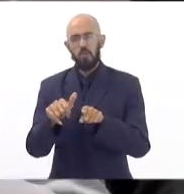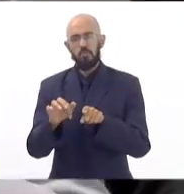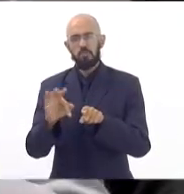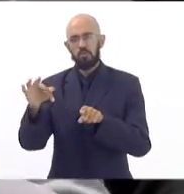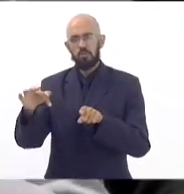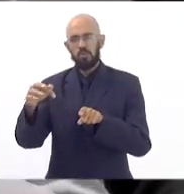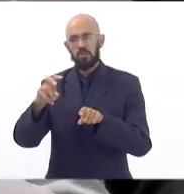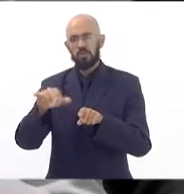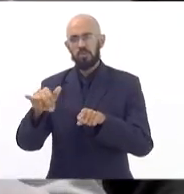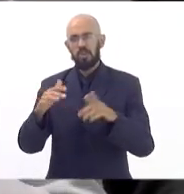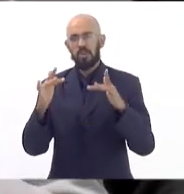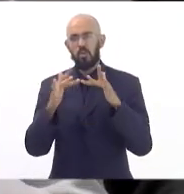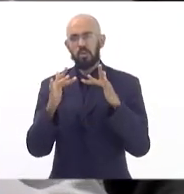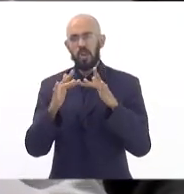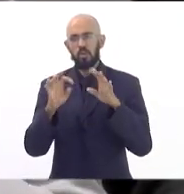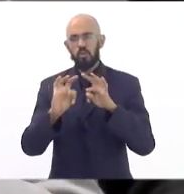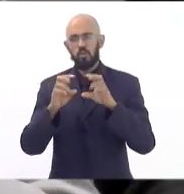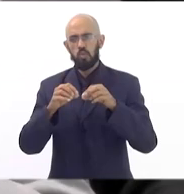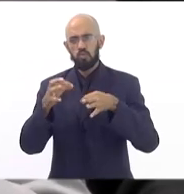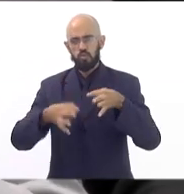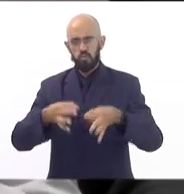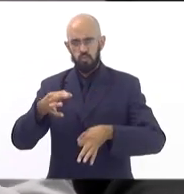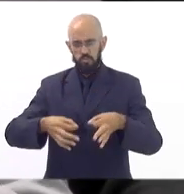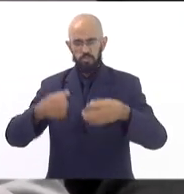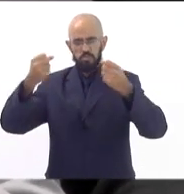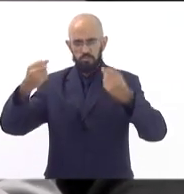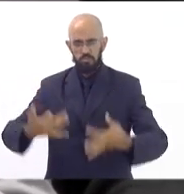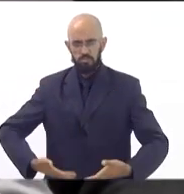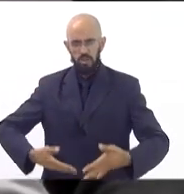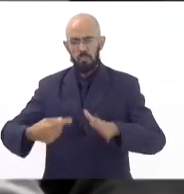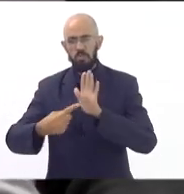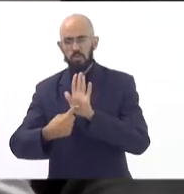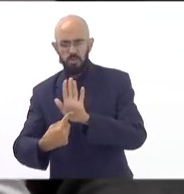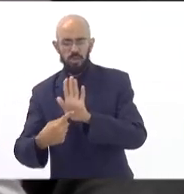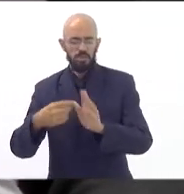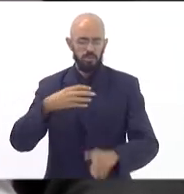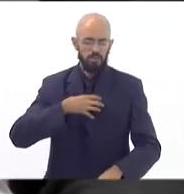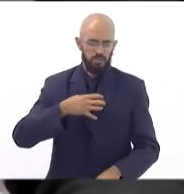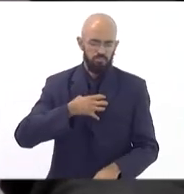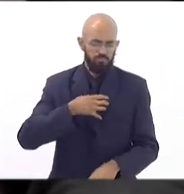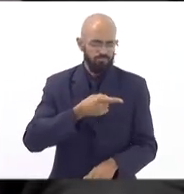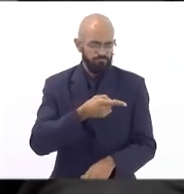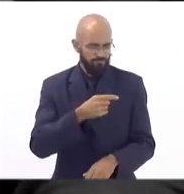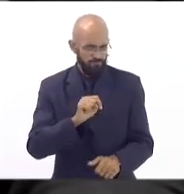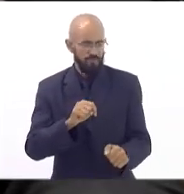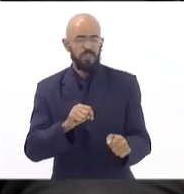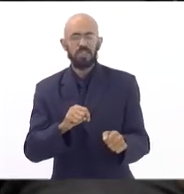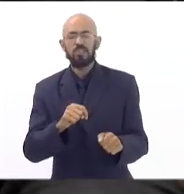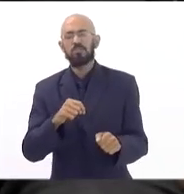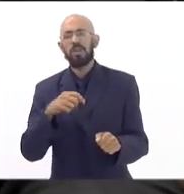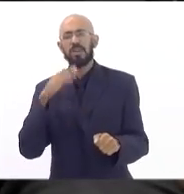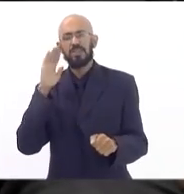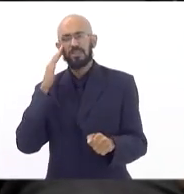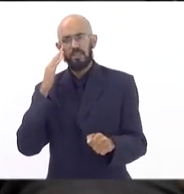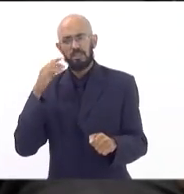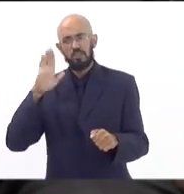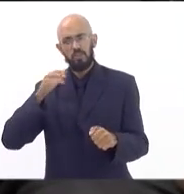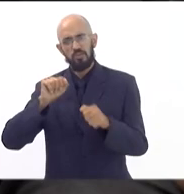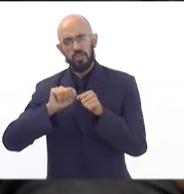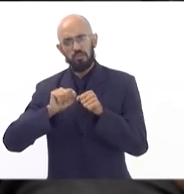contato com todos os juízes para poder explicar e mostrar e tentar sensibilizar os relação a isso então Já fizemos isso na semana